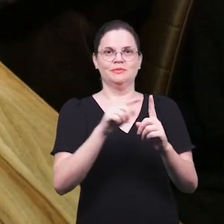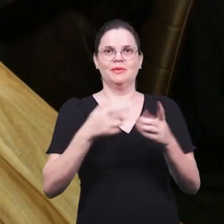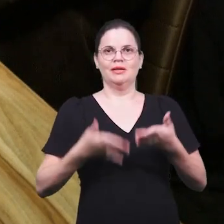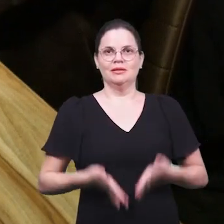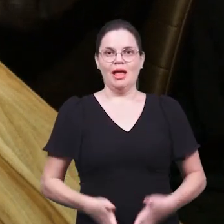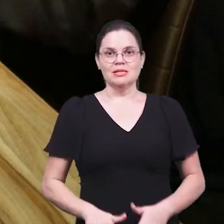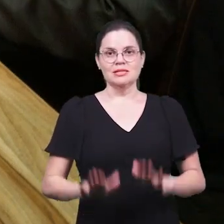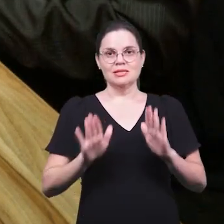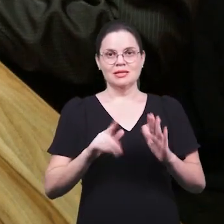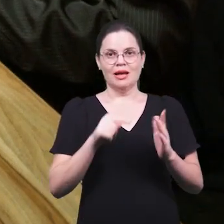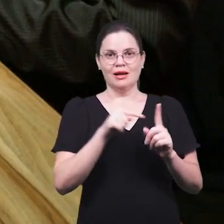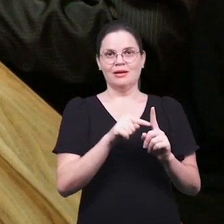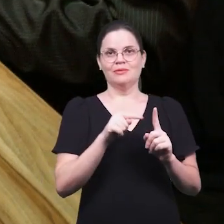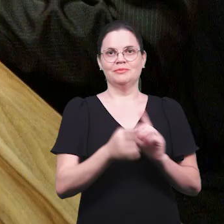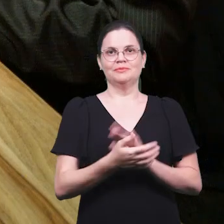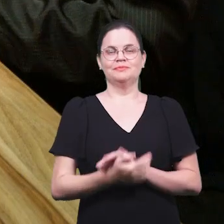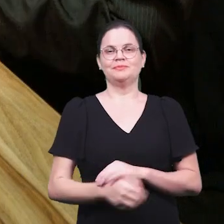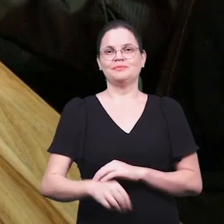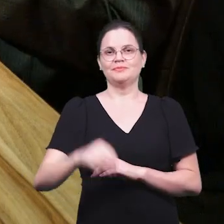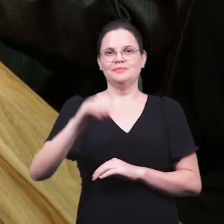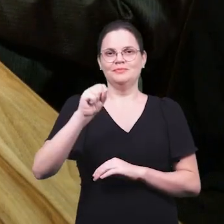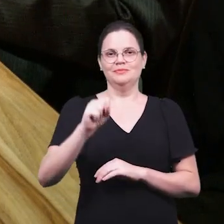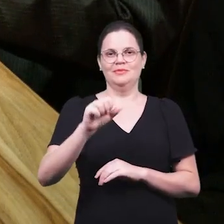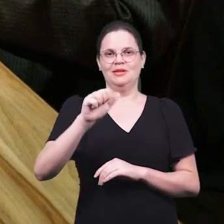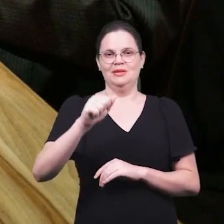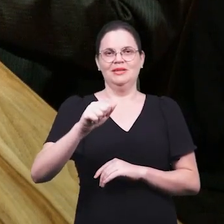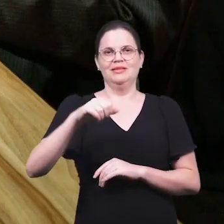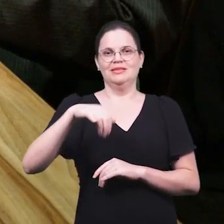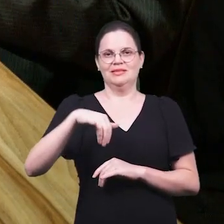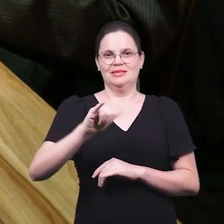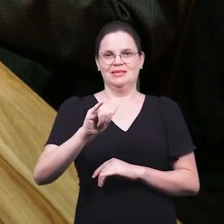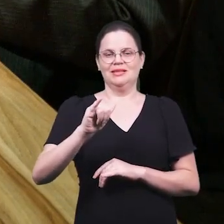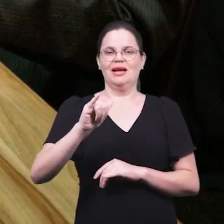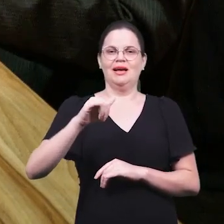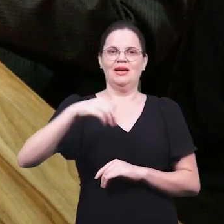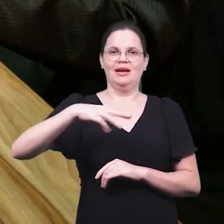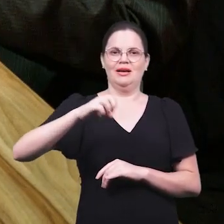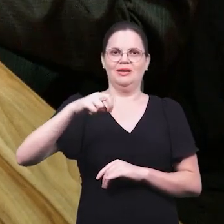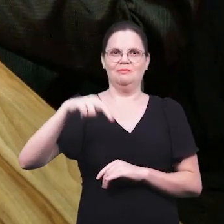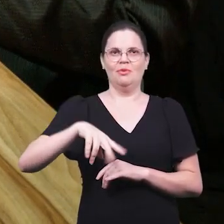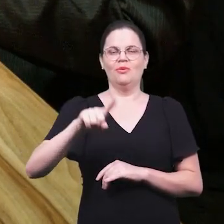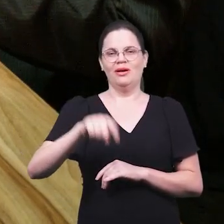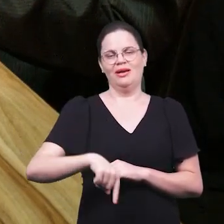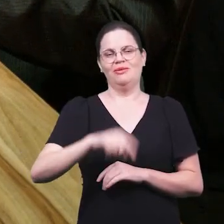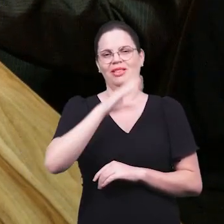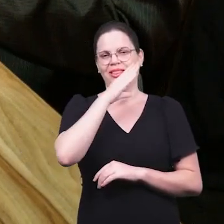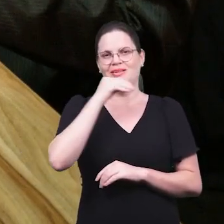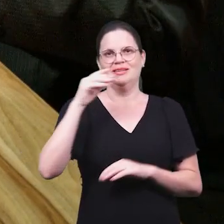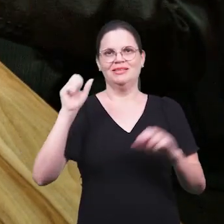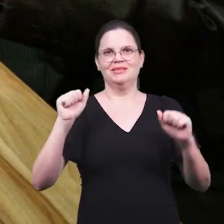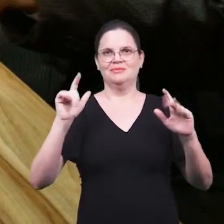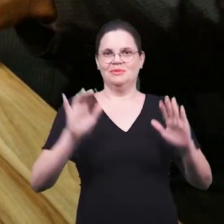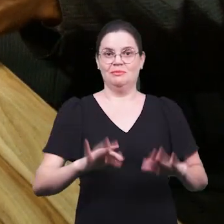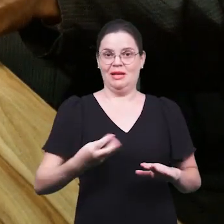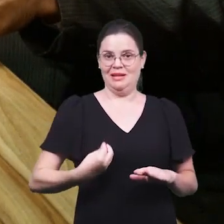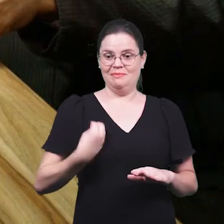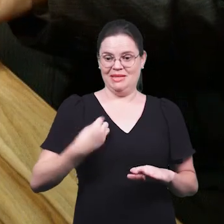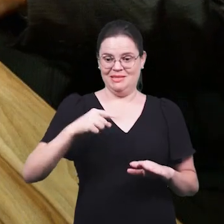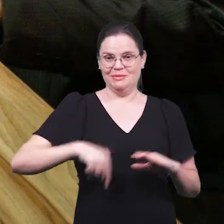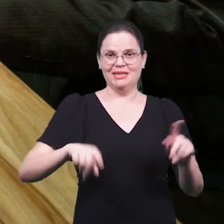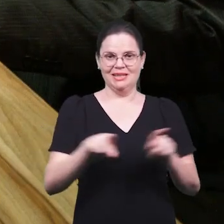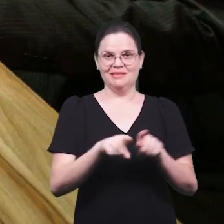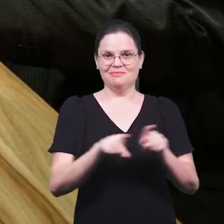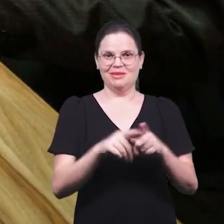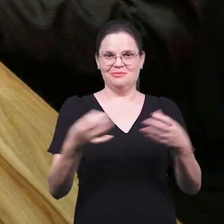esposa engravidou. Então nasce aí o nosso menino aí, que foi o Simon, né? Simon, ó,